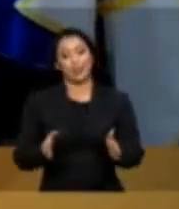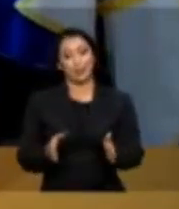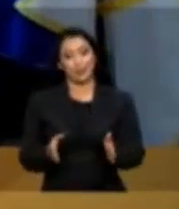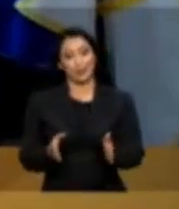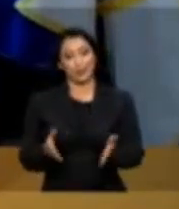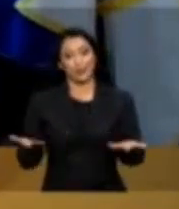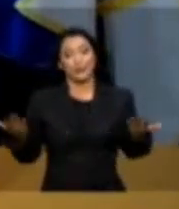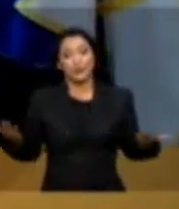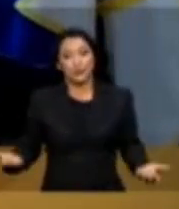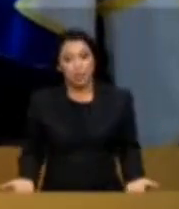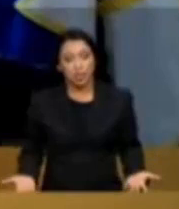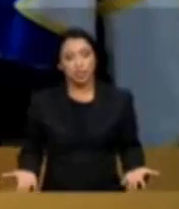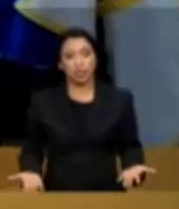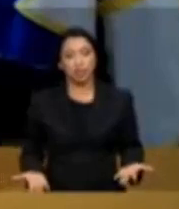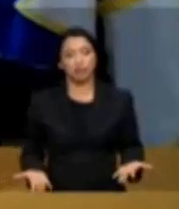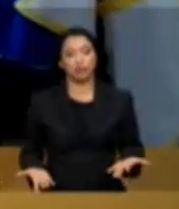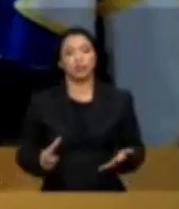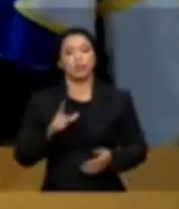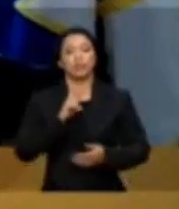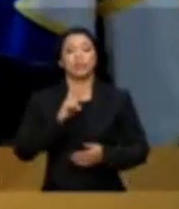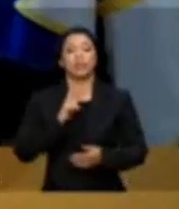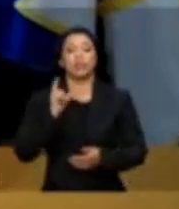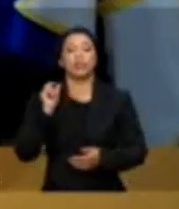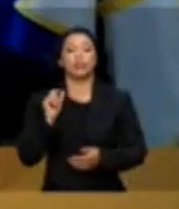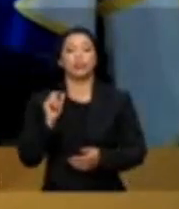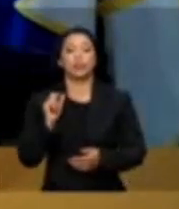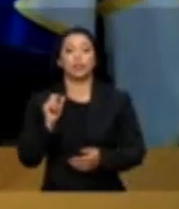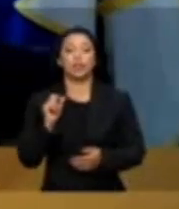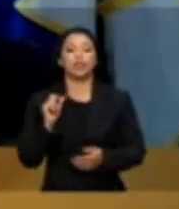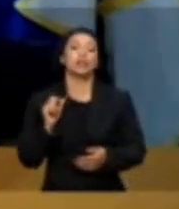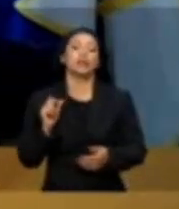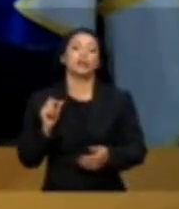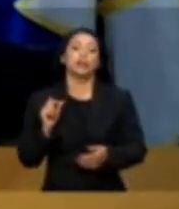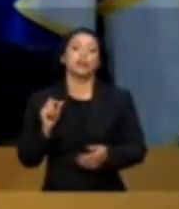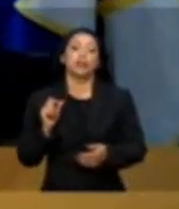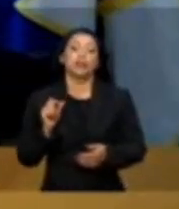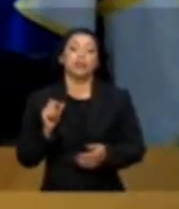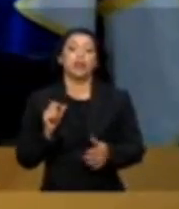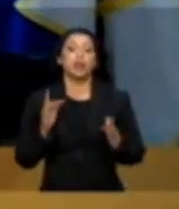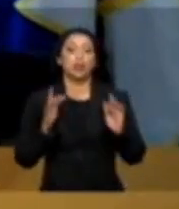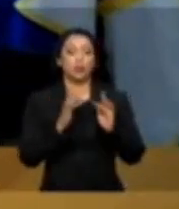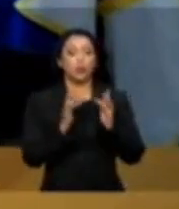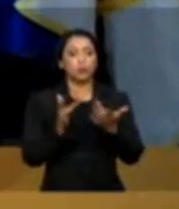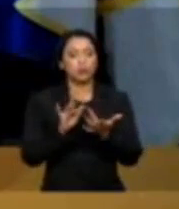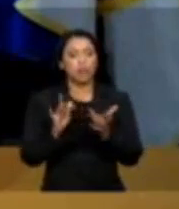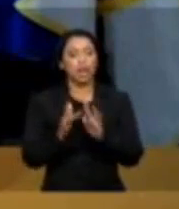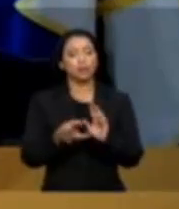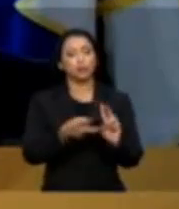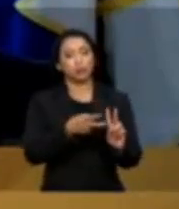segundo, desde que haja uma relação dos índios com essas terras, critério este complementar